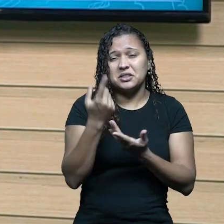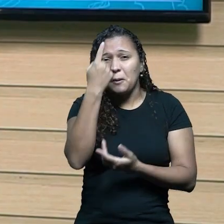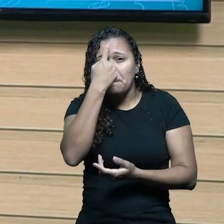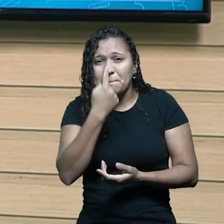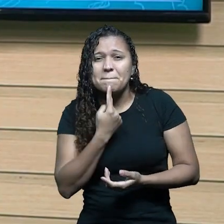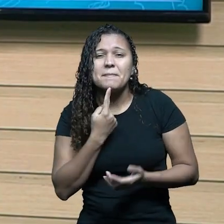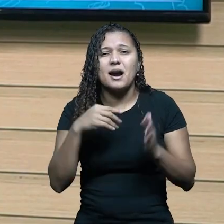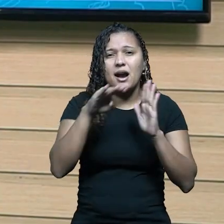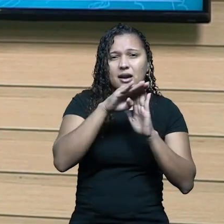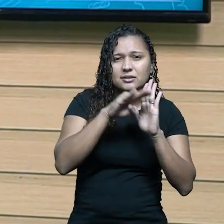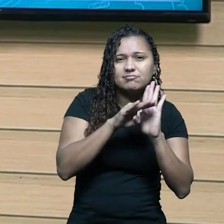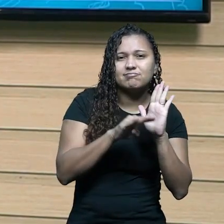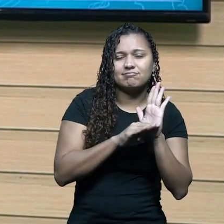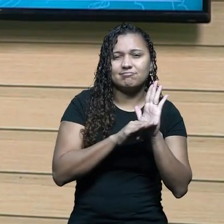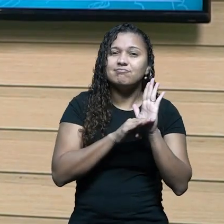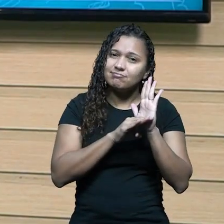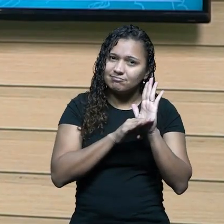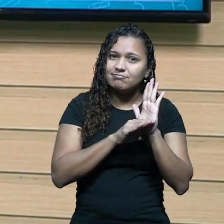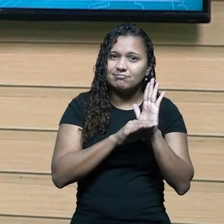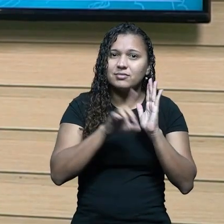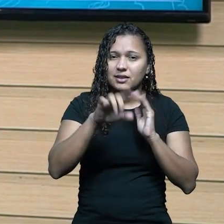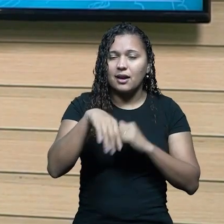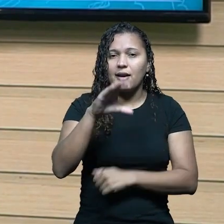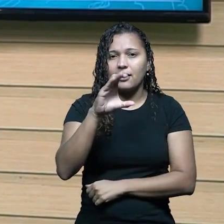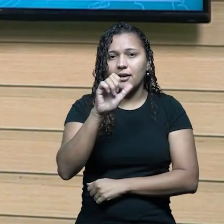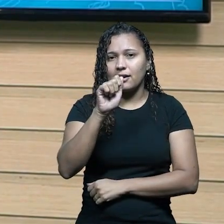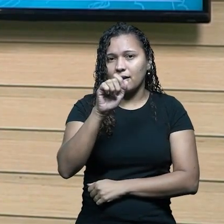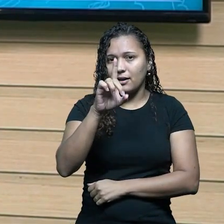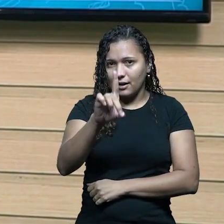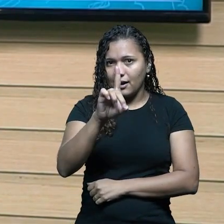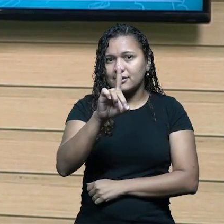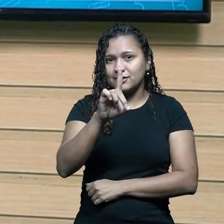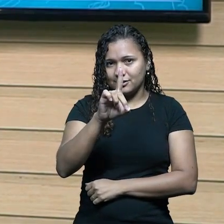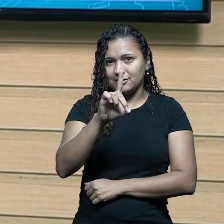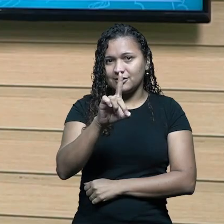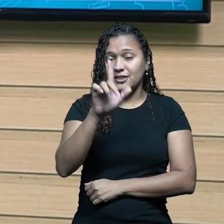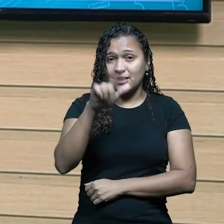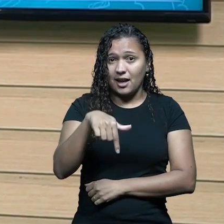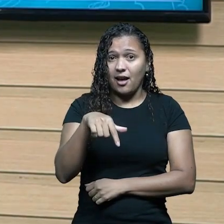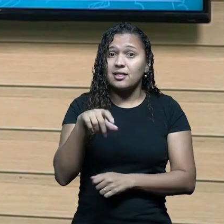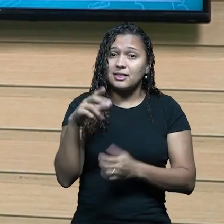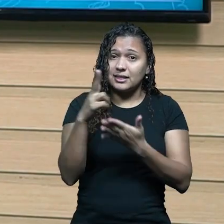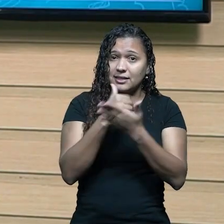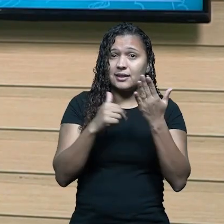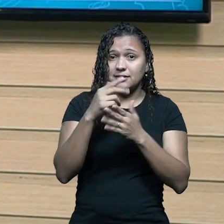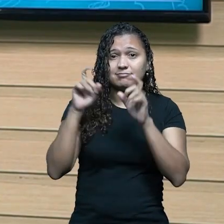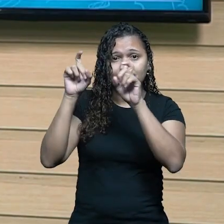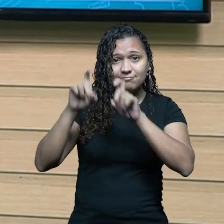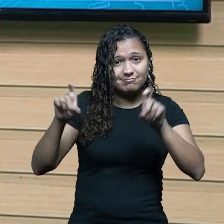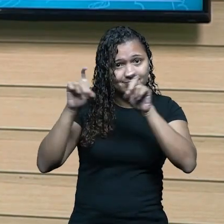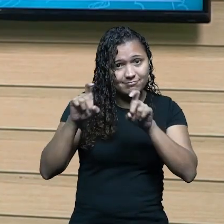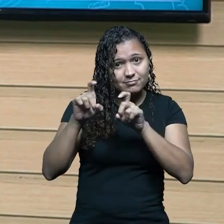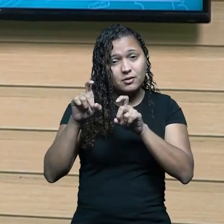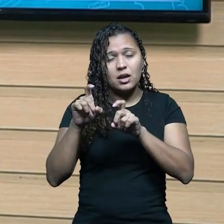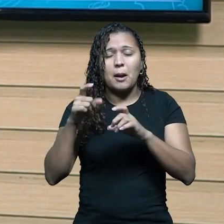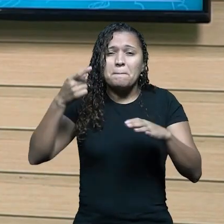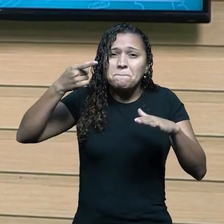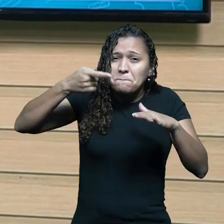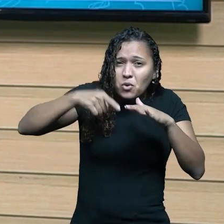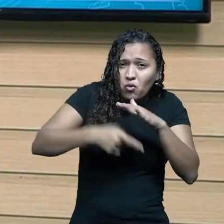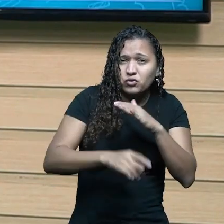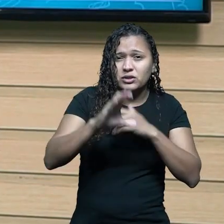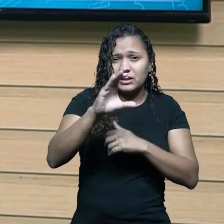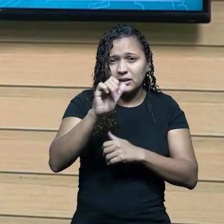de projetos, de desenhos. É o CAD, né? É o desenho assistido por computador. Nós não iremos nos aprofundar